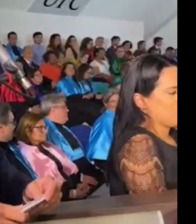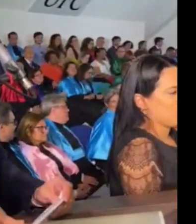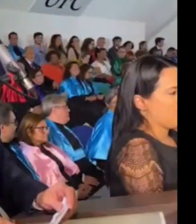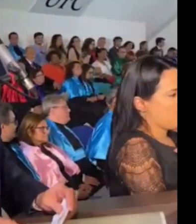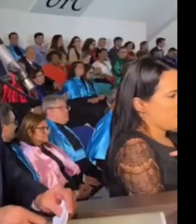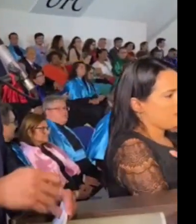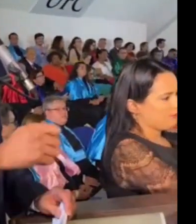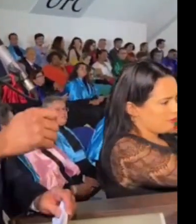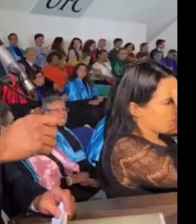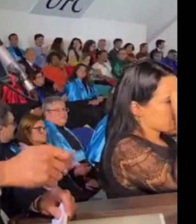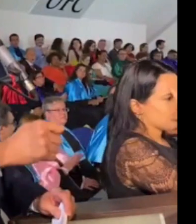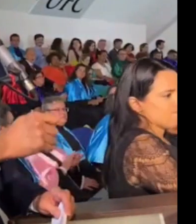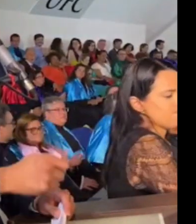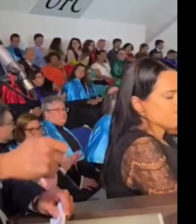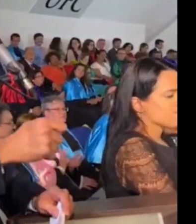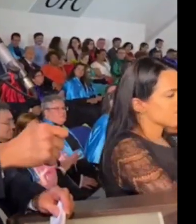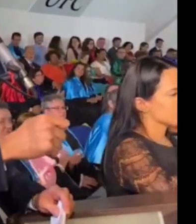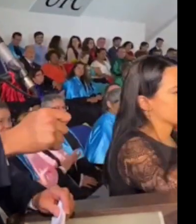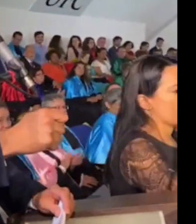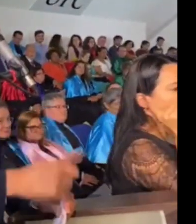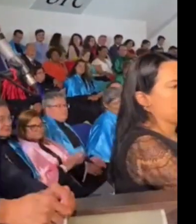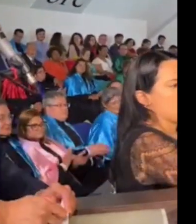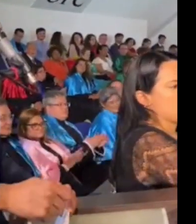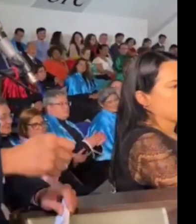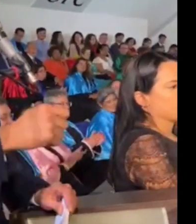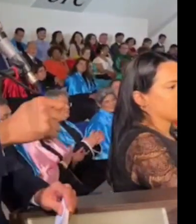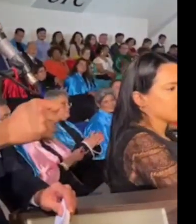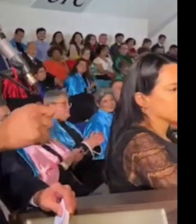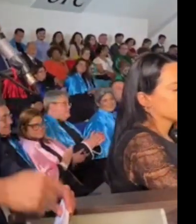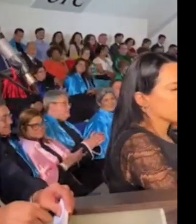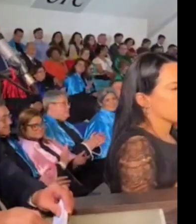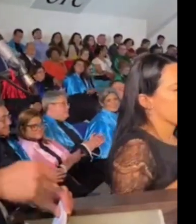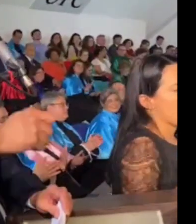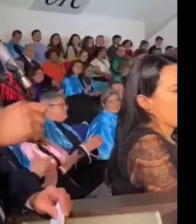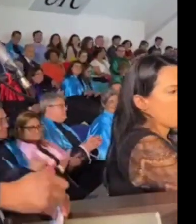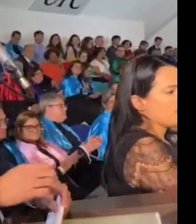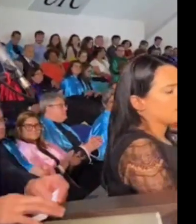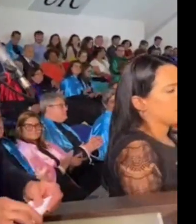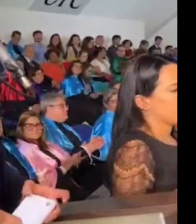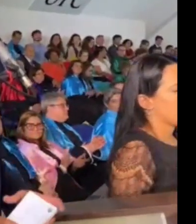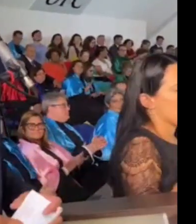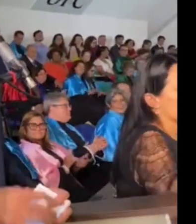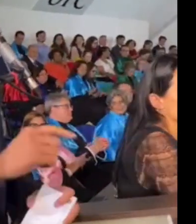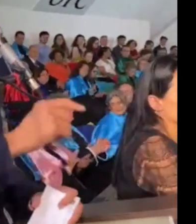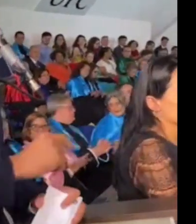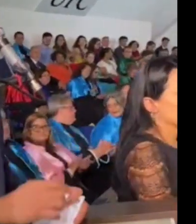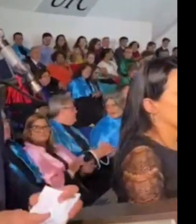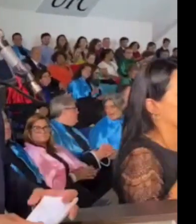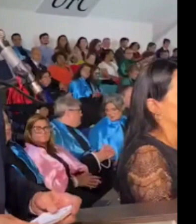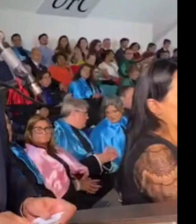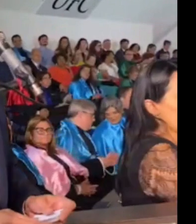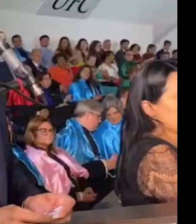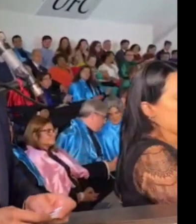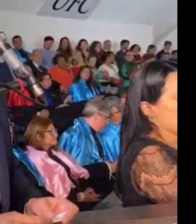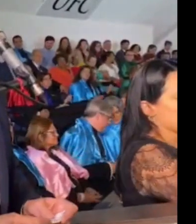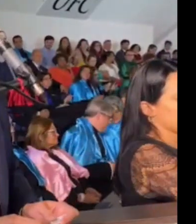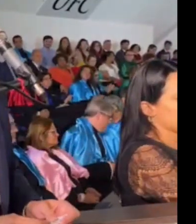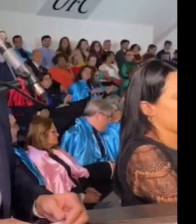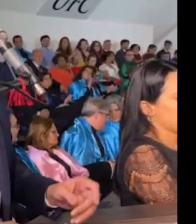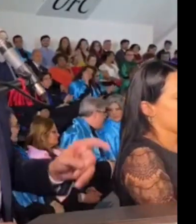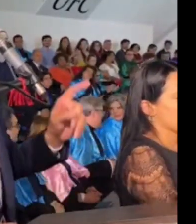ministro Camilo Santana, para que ele possa construir uma educação de qualidade, inclusiva, que olhe para todos e resgate